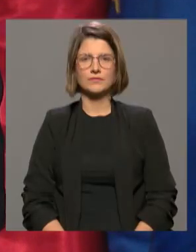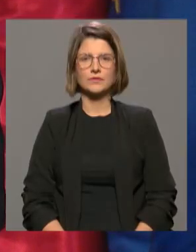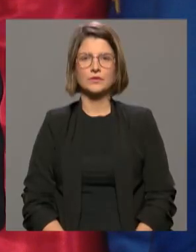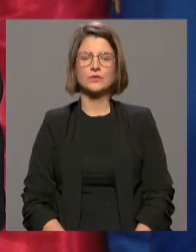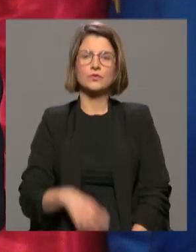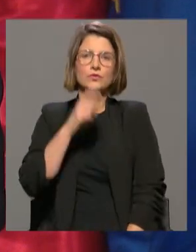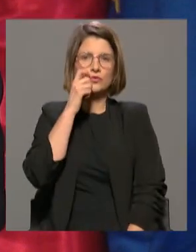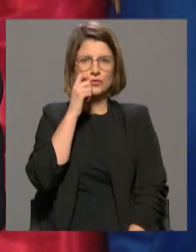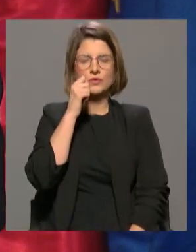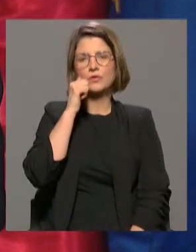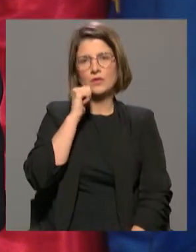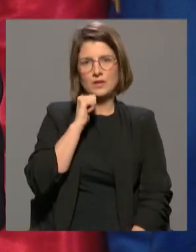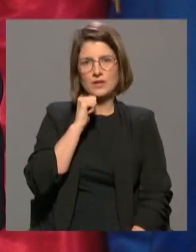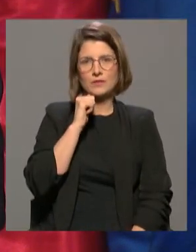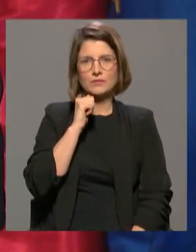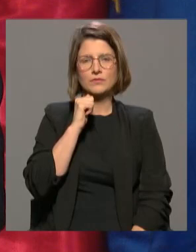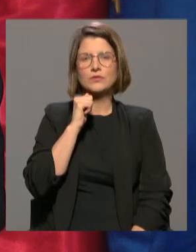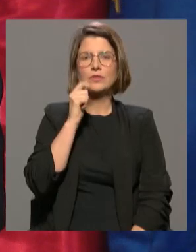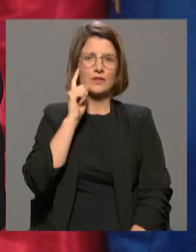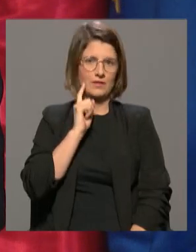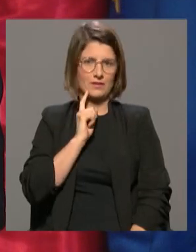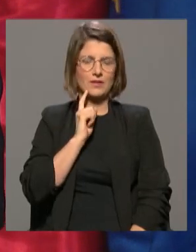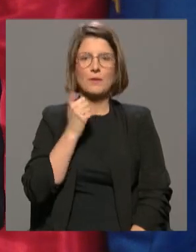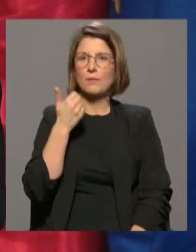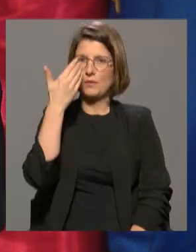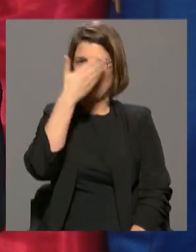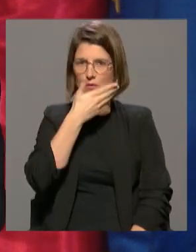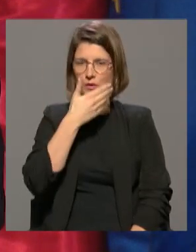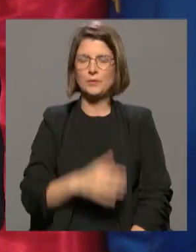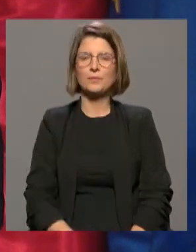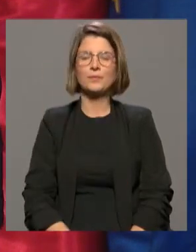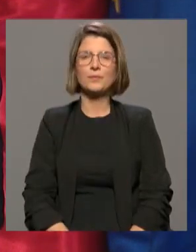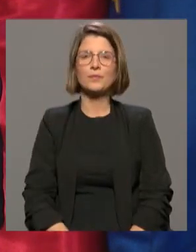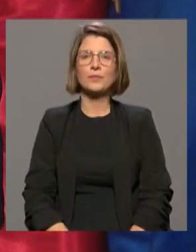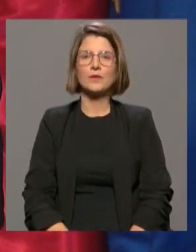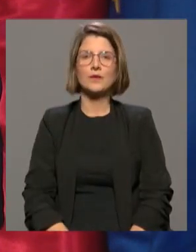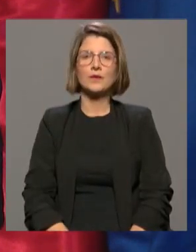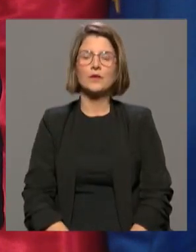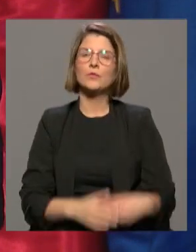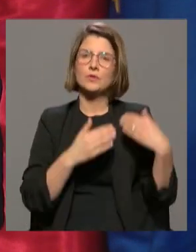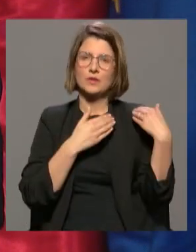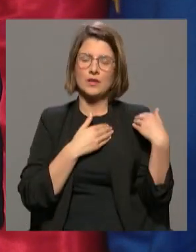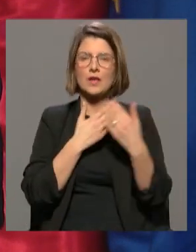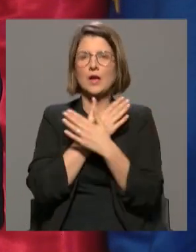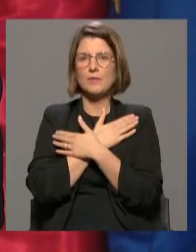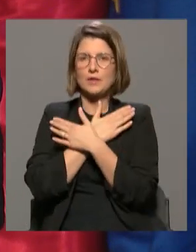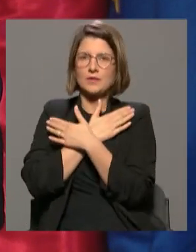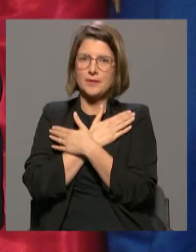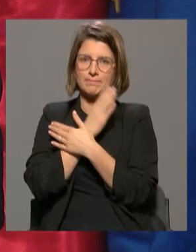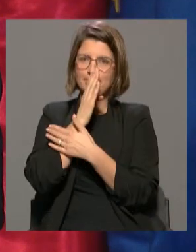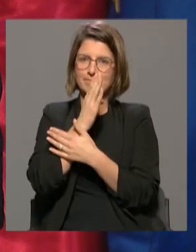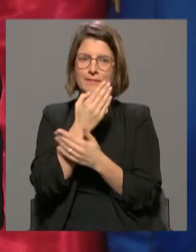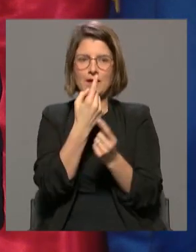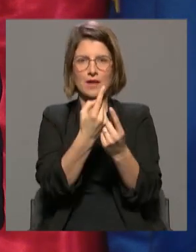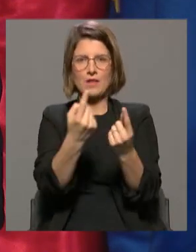e açorianos boa noite a com amizade e responsabilidade que me dirige a cada um nesta época